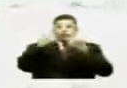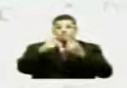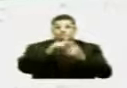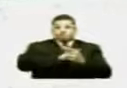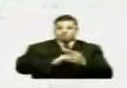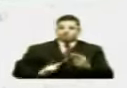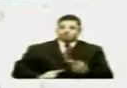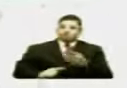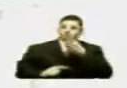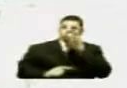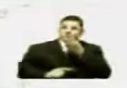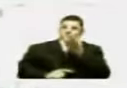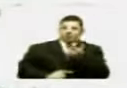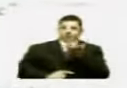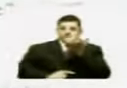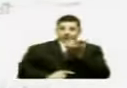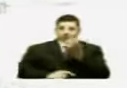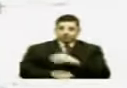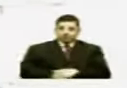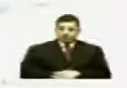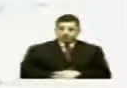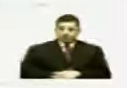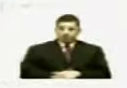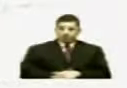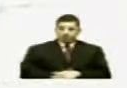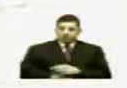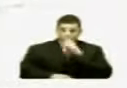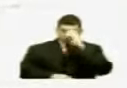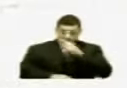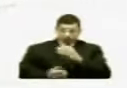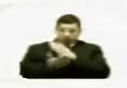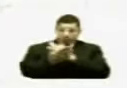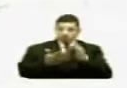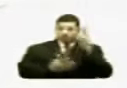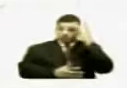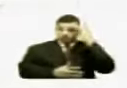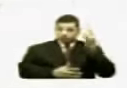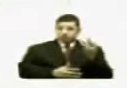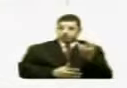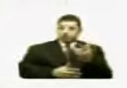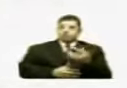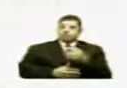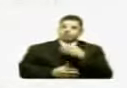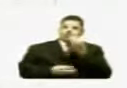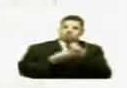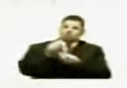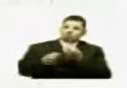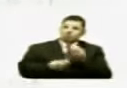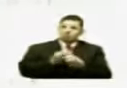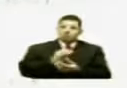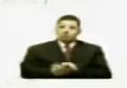Mas o governador diz que a obra começa amanhã.